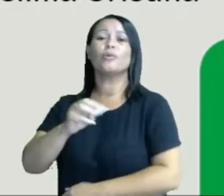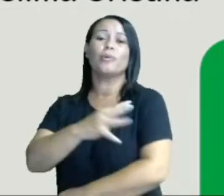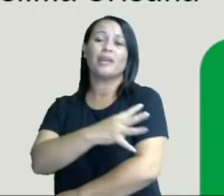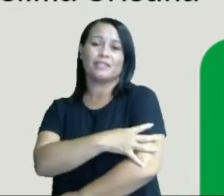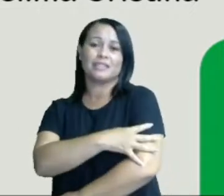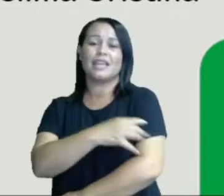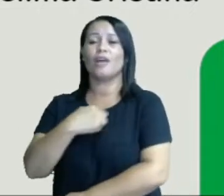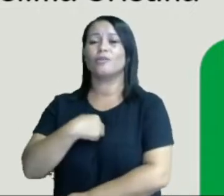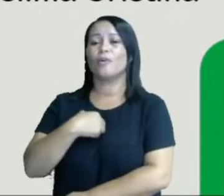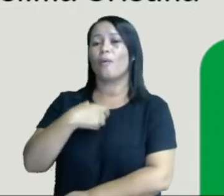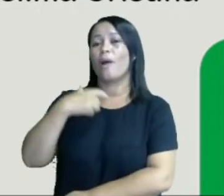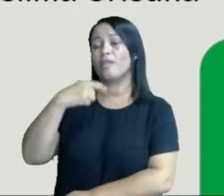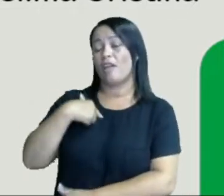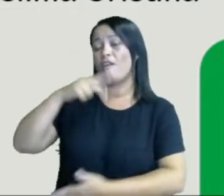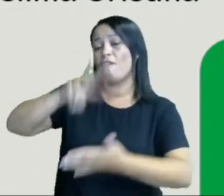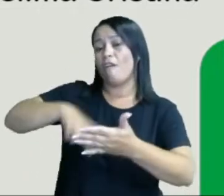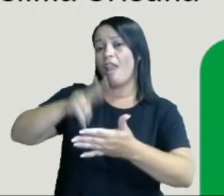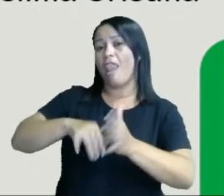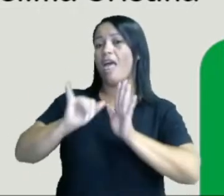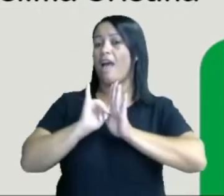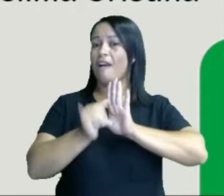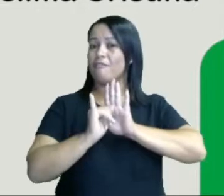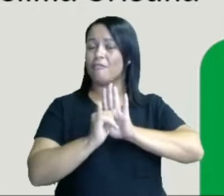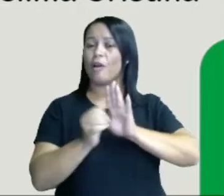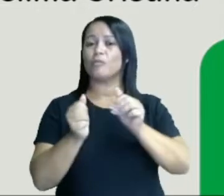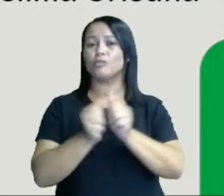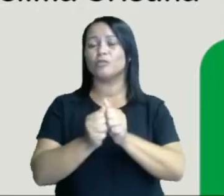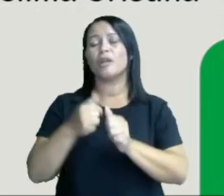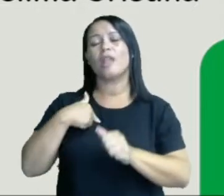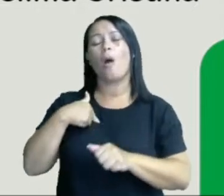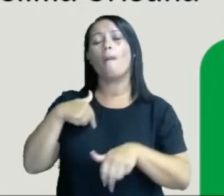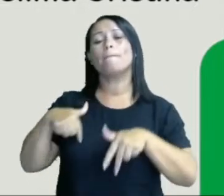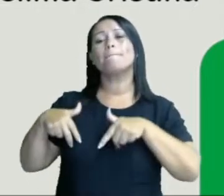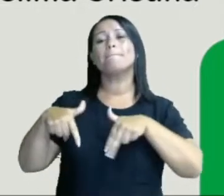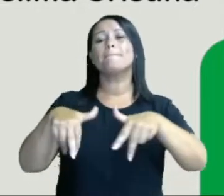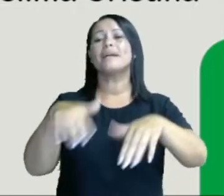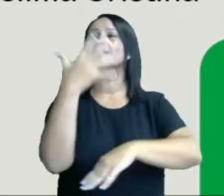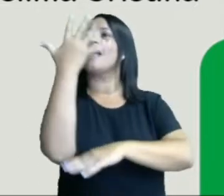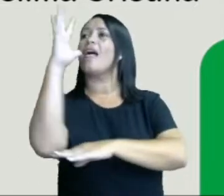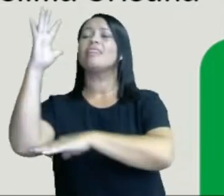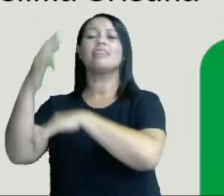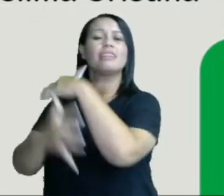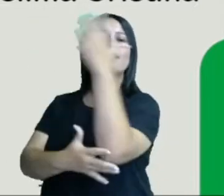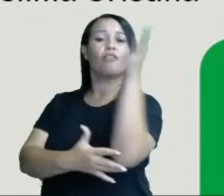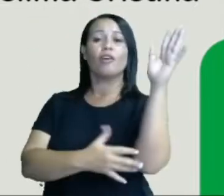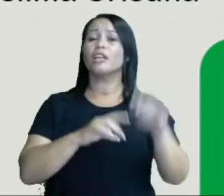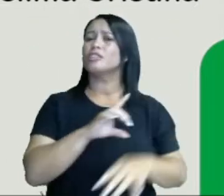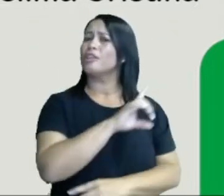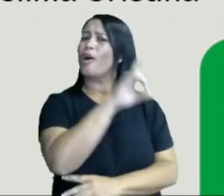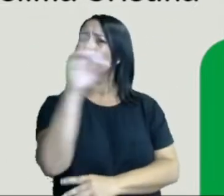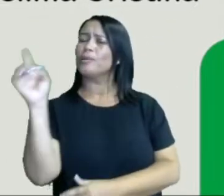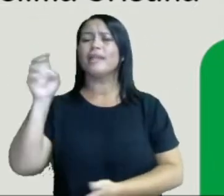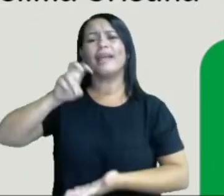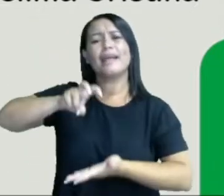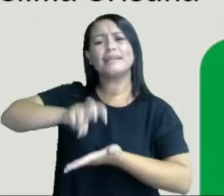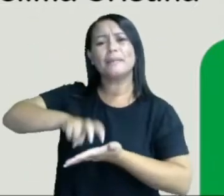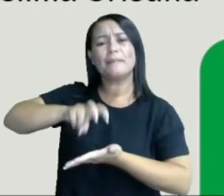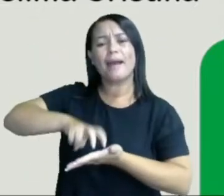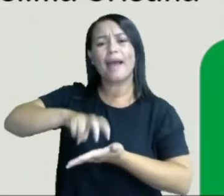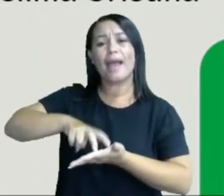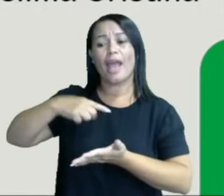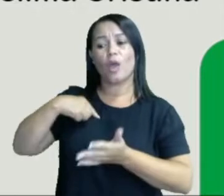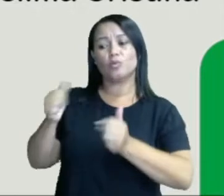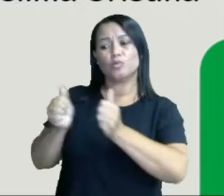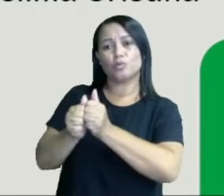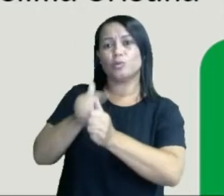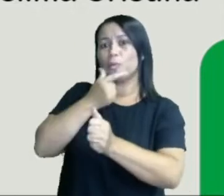essa fábula com minha tia Josilma. Um passeio na floresta. Certa vez, pela manhã, eu e